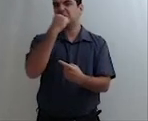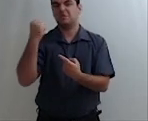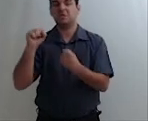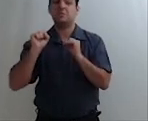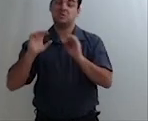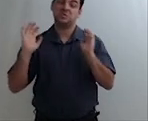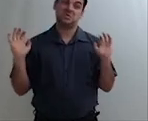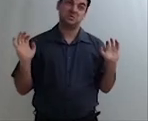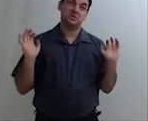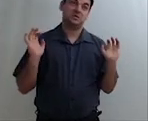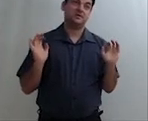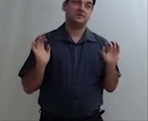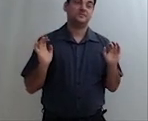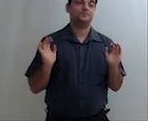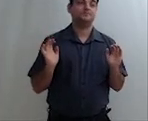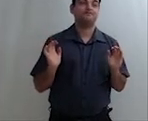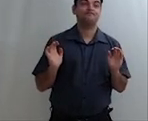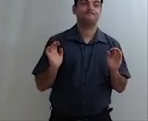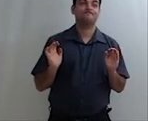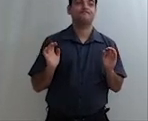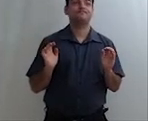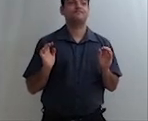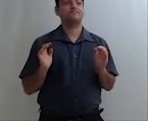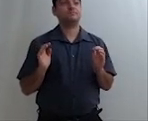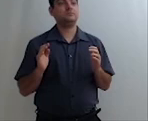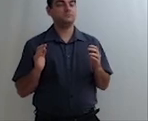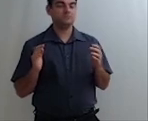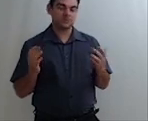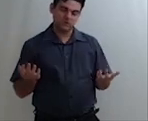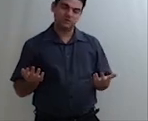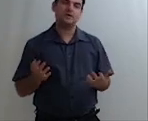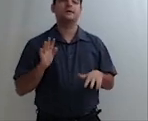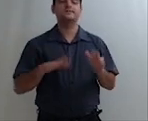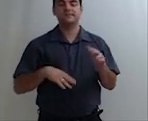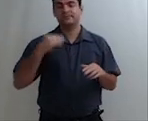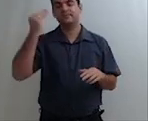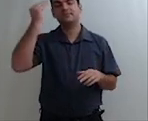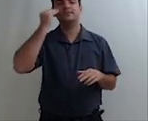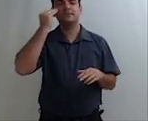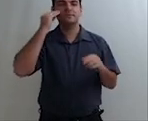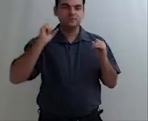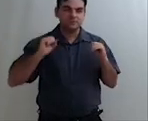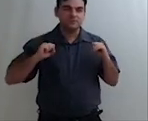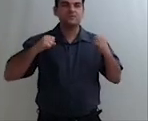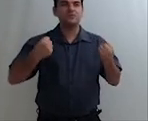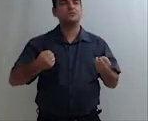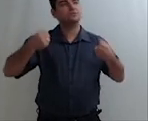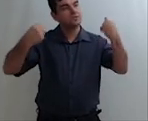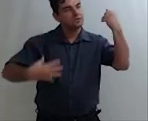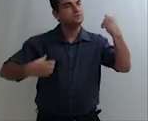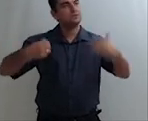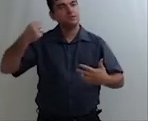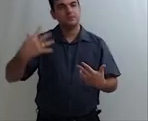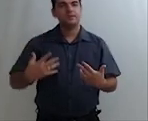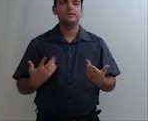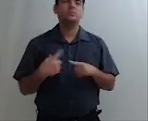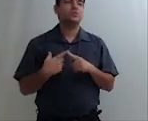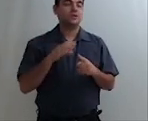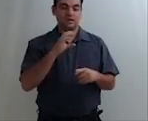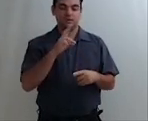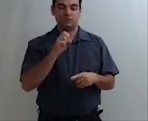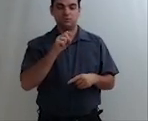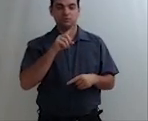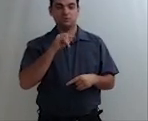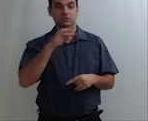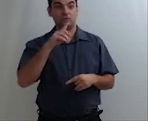então Eh quer dizer eu tento mitigar esse entendimento que no caso da Custódia como é uma audiência que